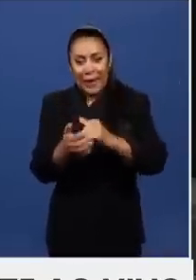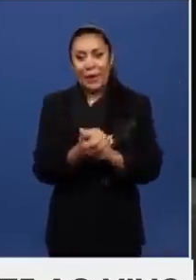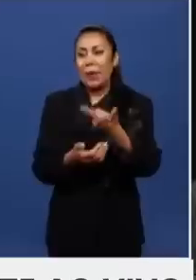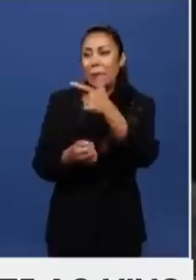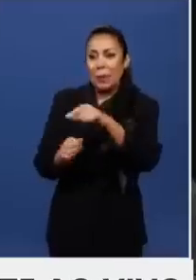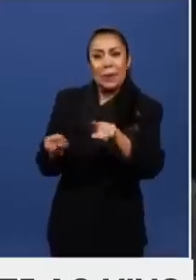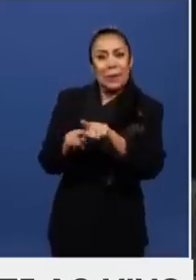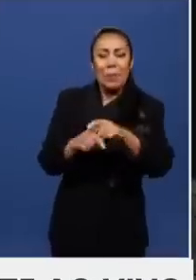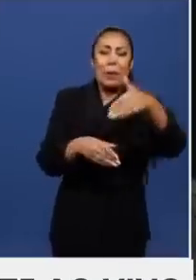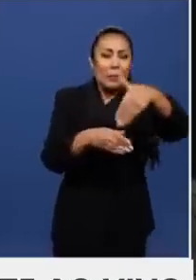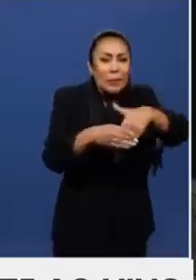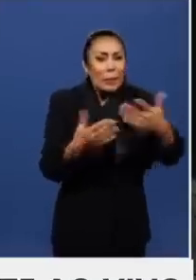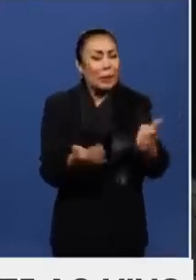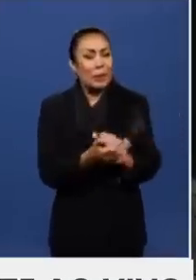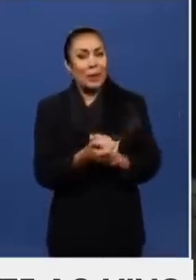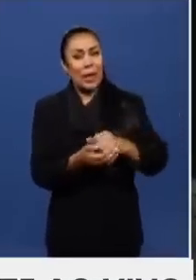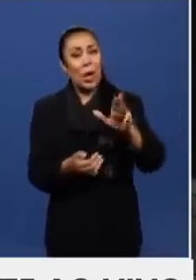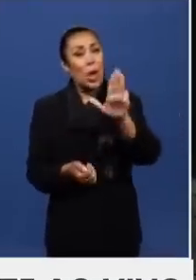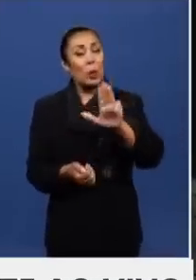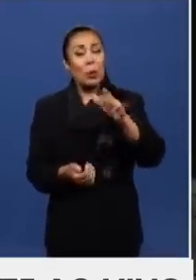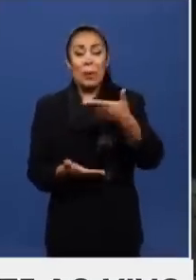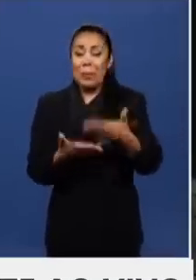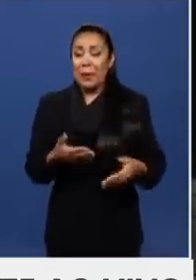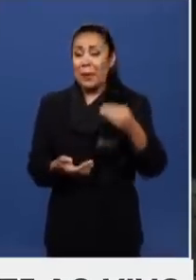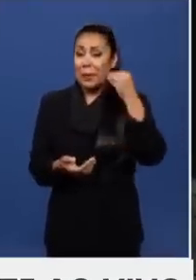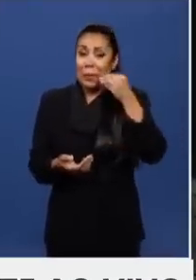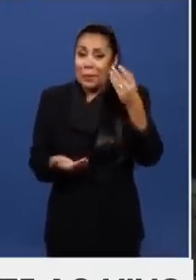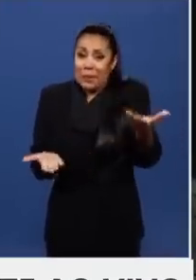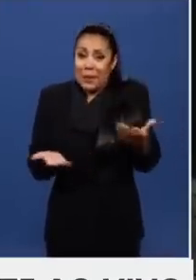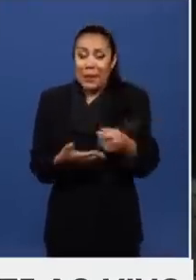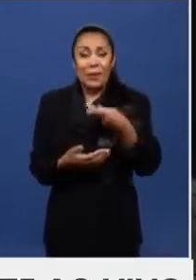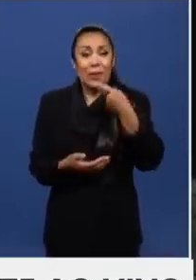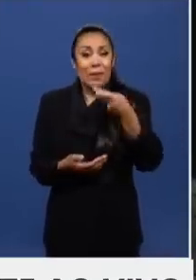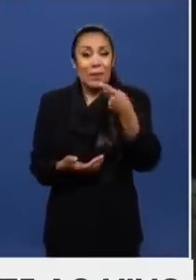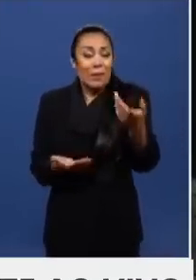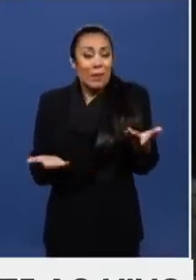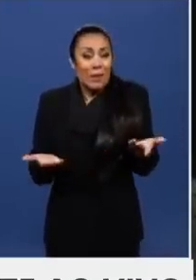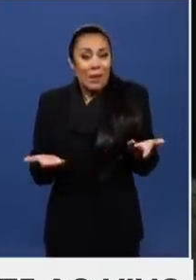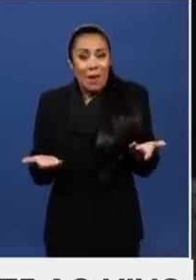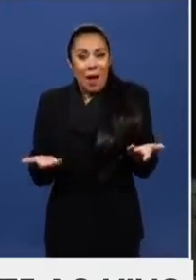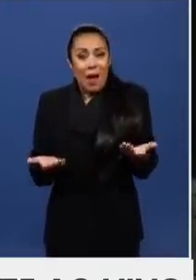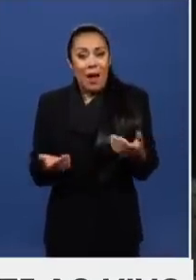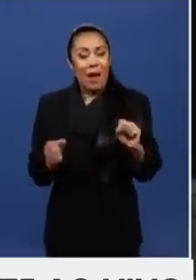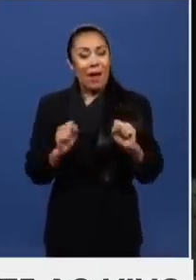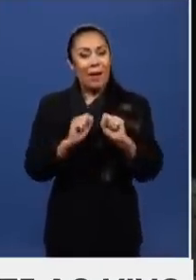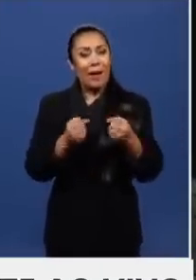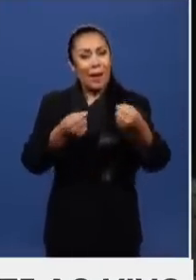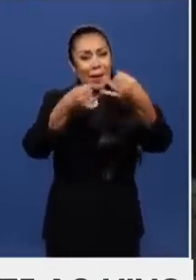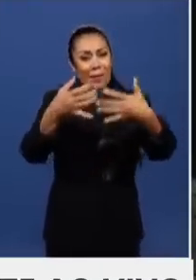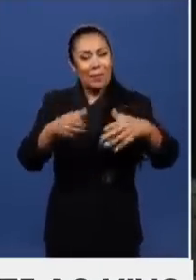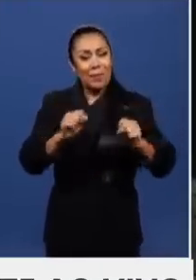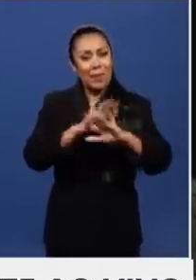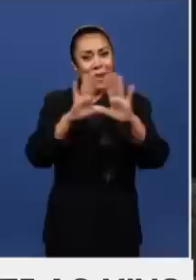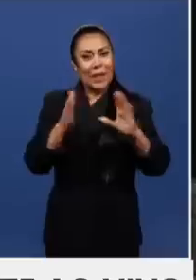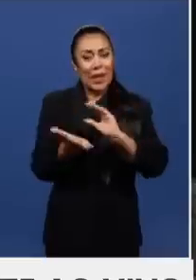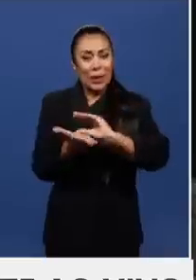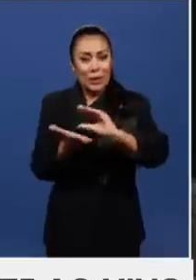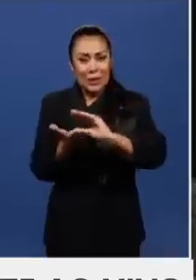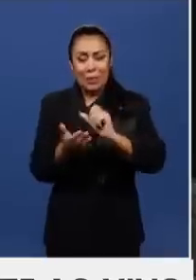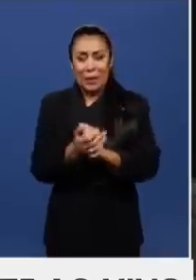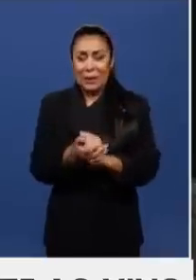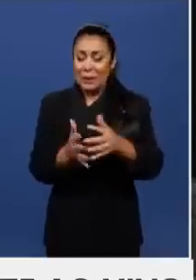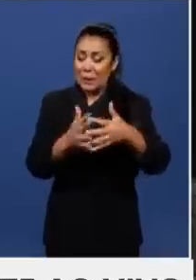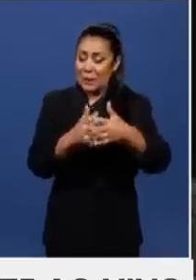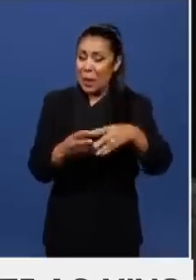porque isso, aquilo outro. Achei que o Lula perdeu uma oportunidade boa ali de falar sobre, com mais clareza sobre orçamentos, se complicou um